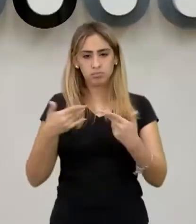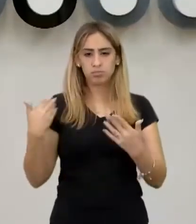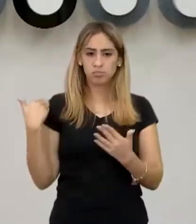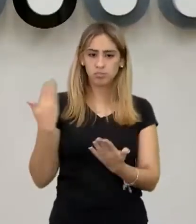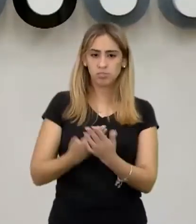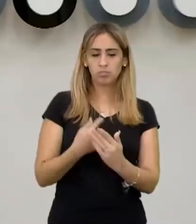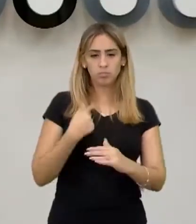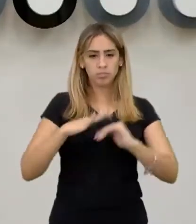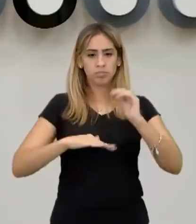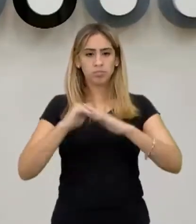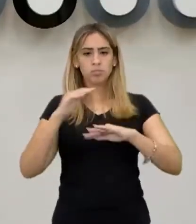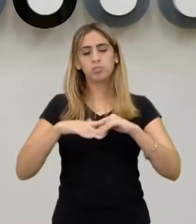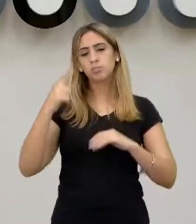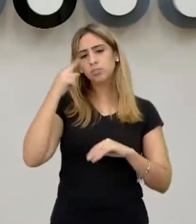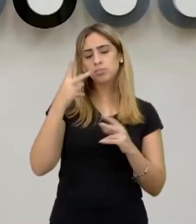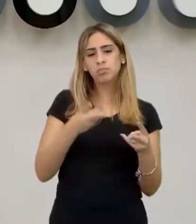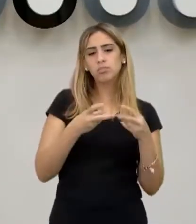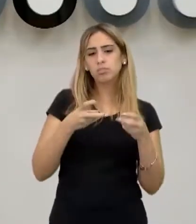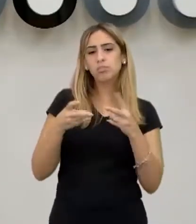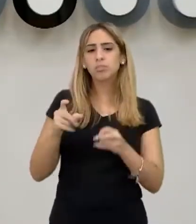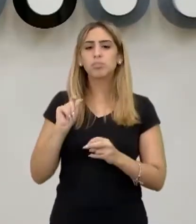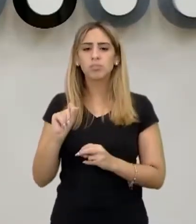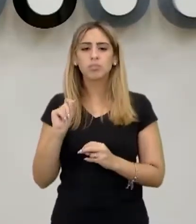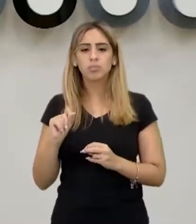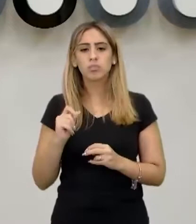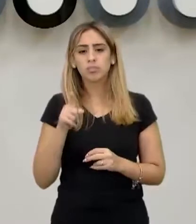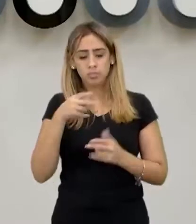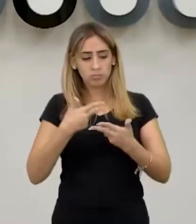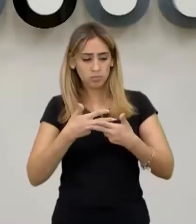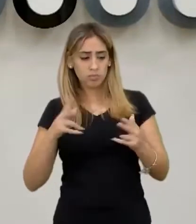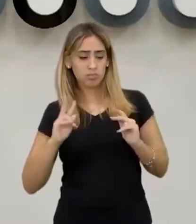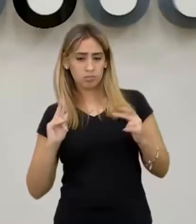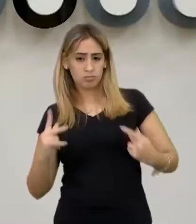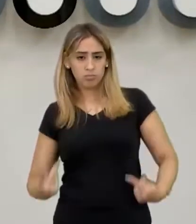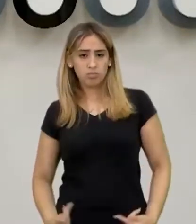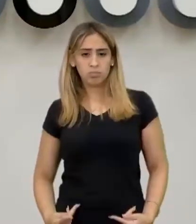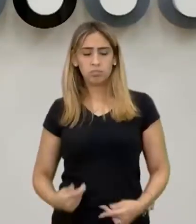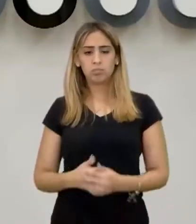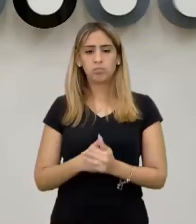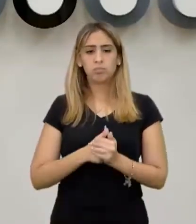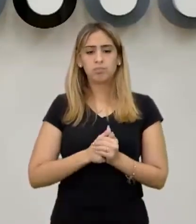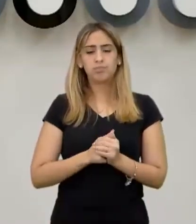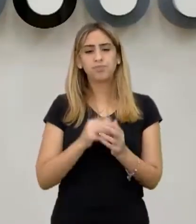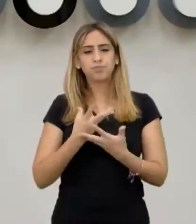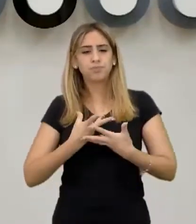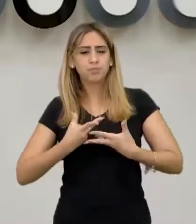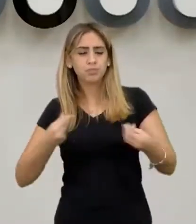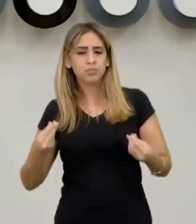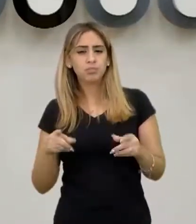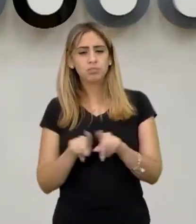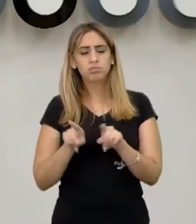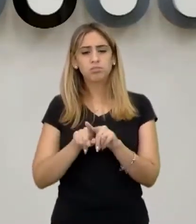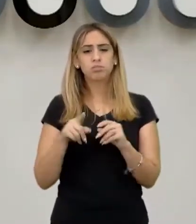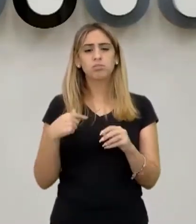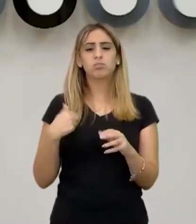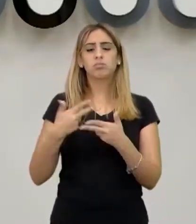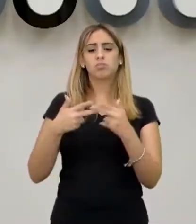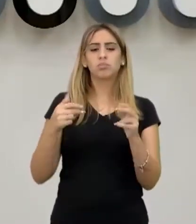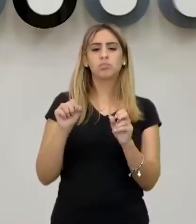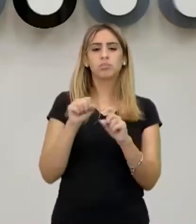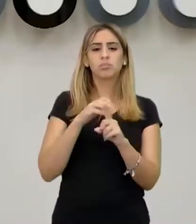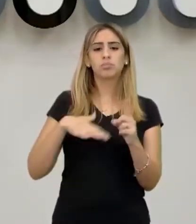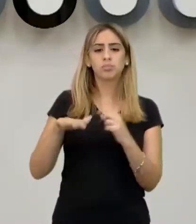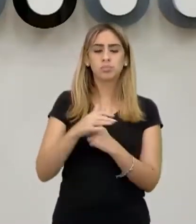vai construindo, eu percebo que essa dimensão humana e a sensibilidade para as questões